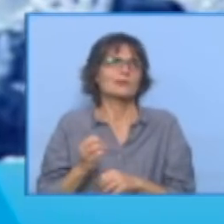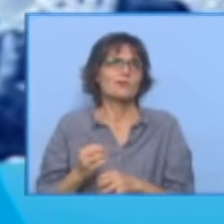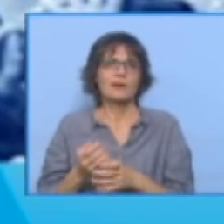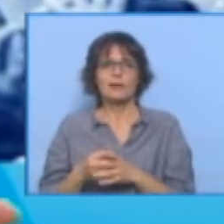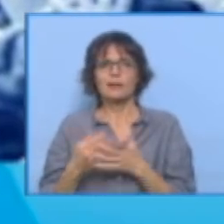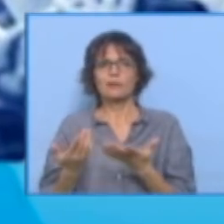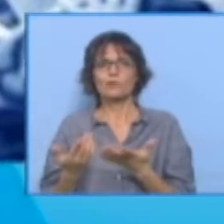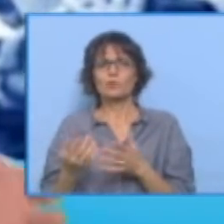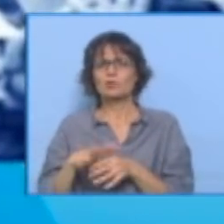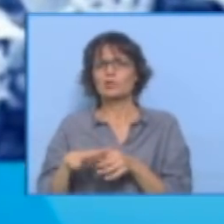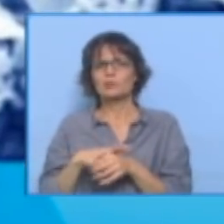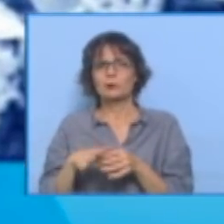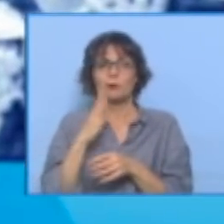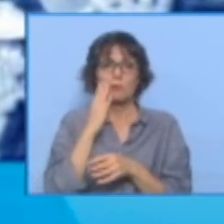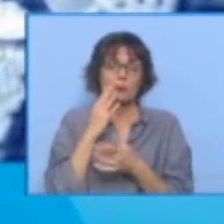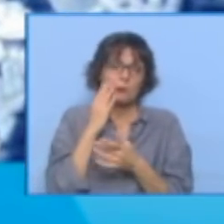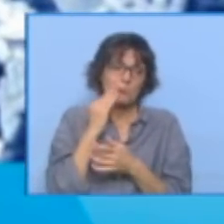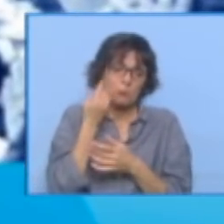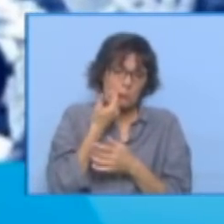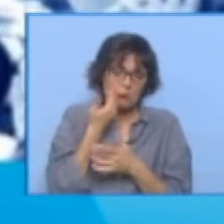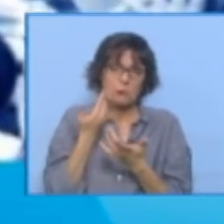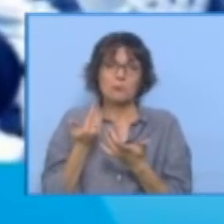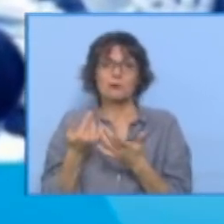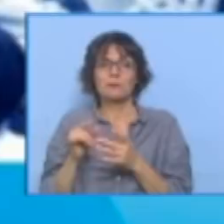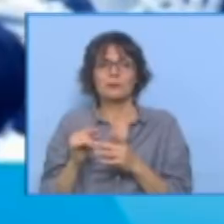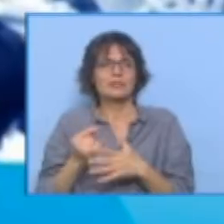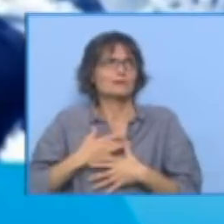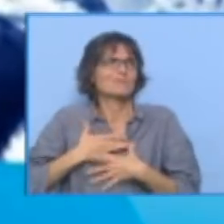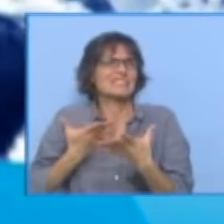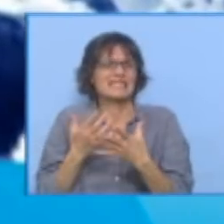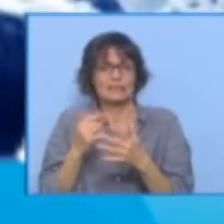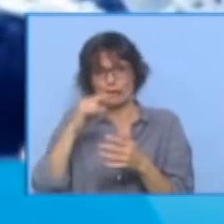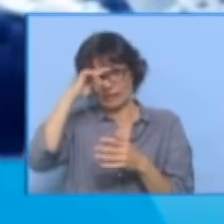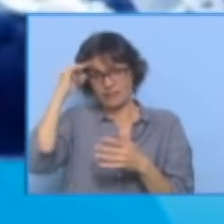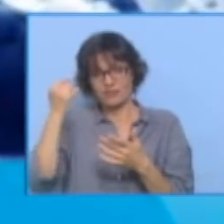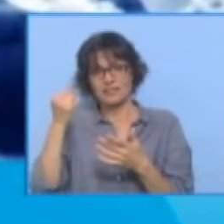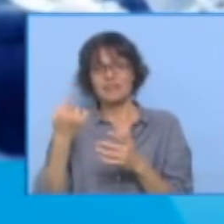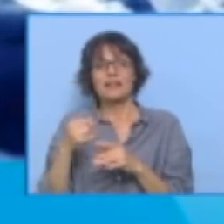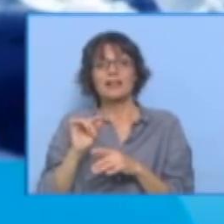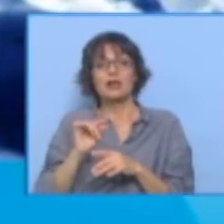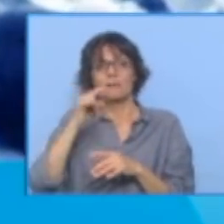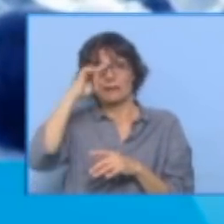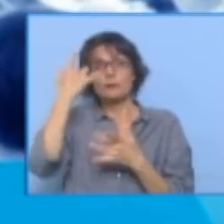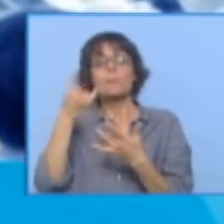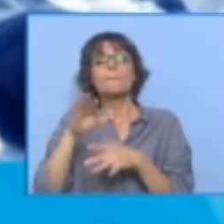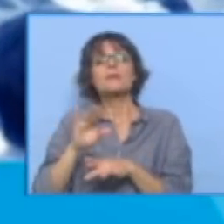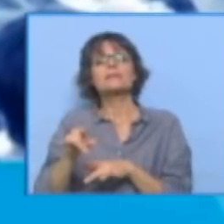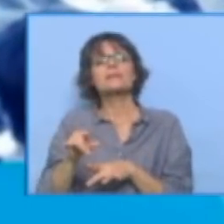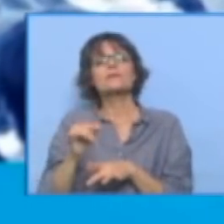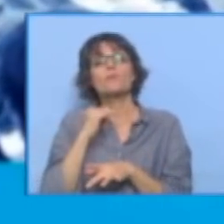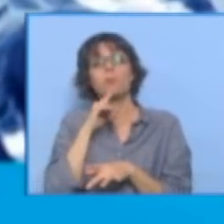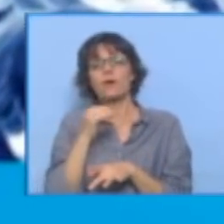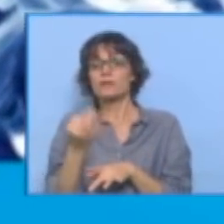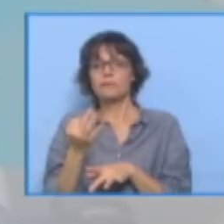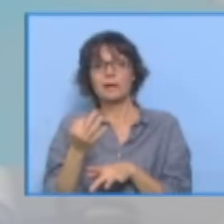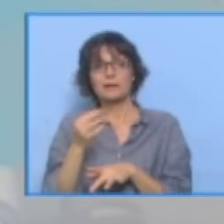situações de mais timidez, etc., que não tiravam para fora tudo o que tinham de bom, e também como um dom aos outros, não é? Isso